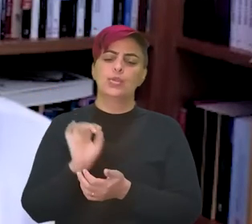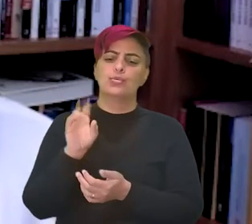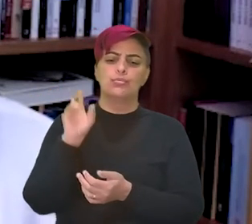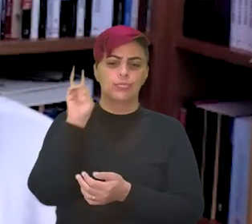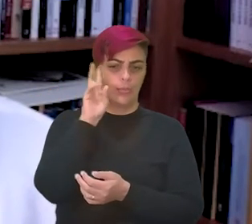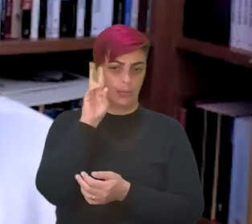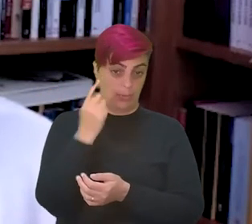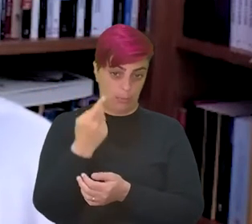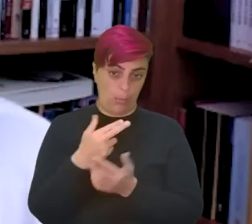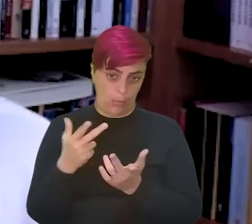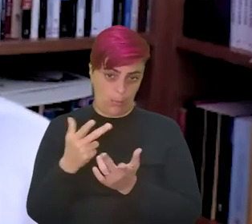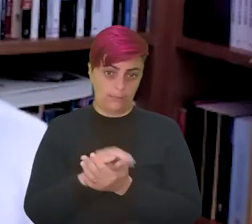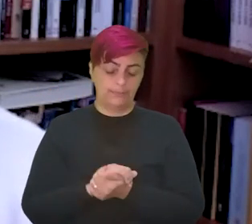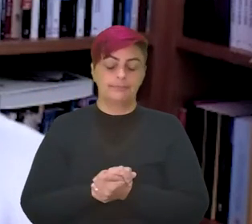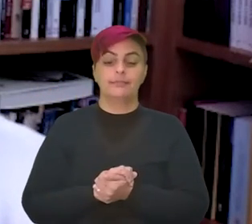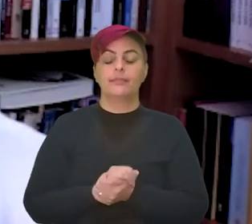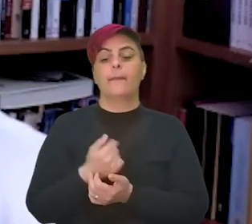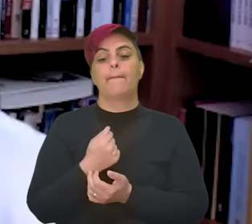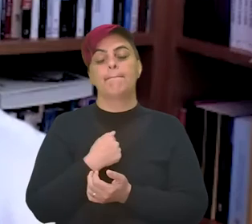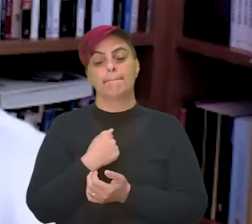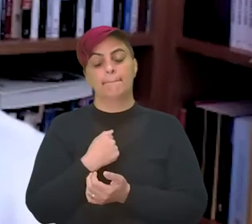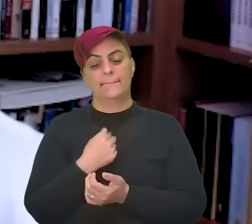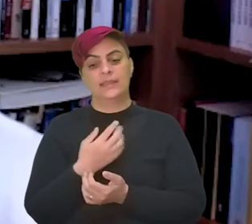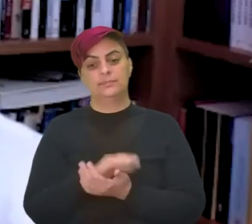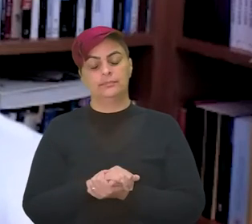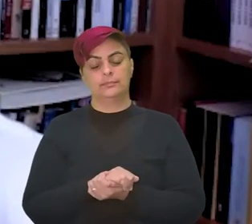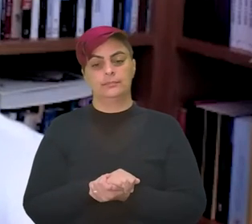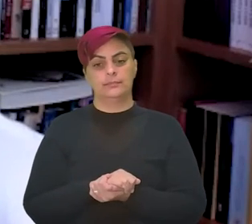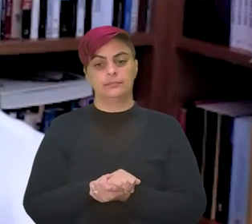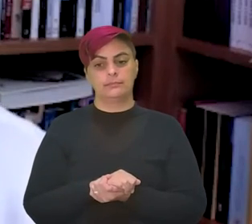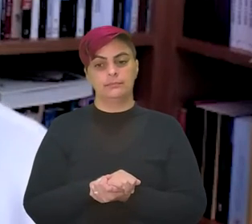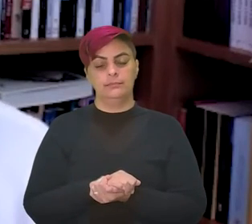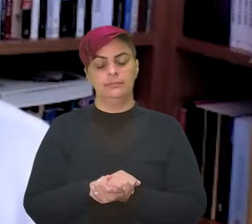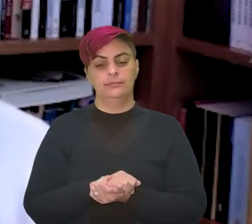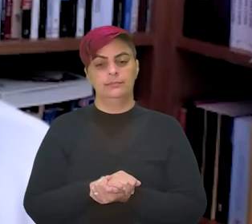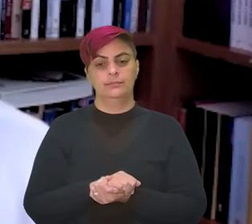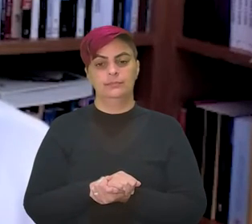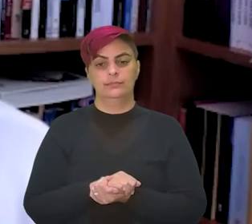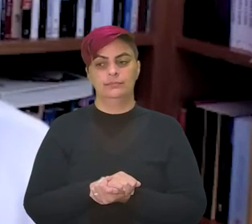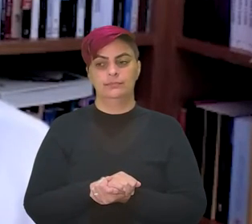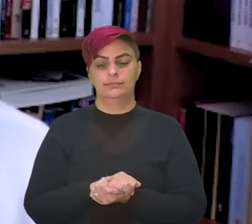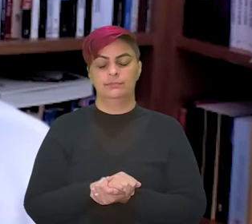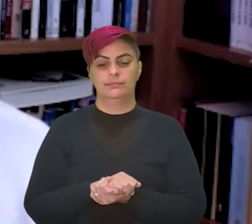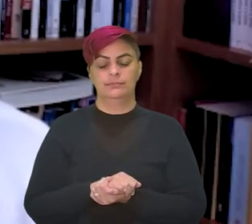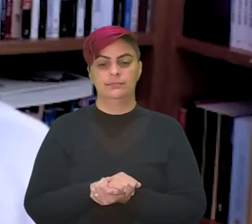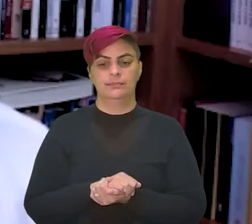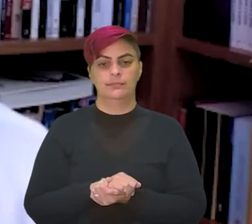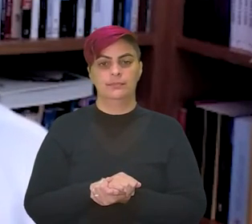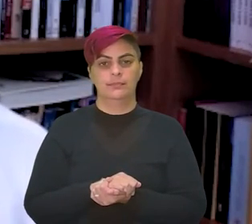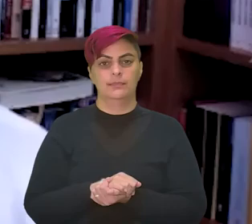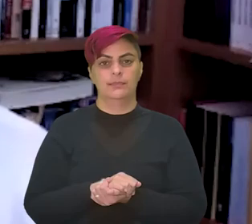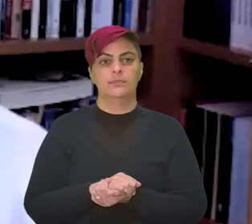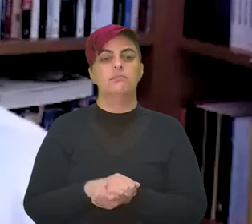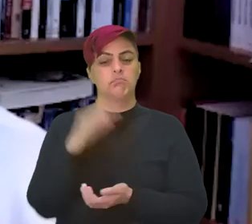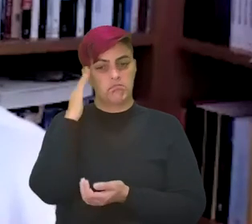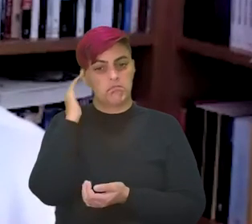deixa eu só relembrar uma coisa. Eu tomei conhecimento de que quando Malinowski foi